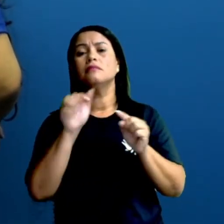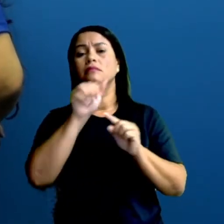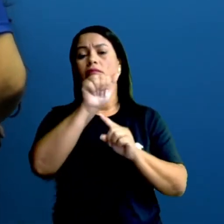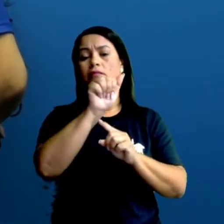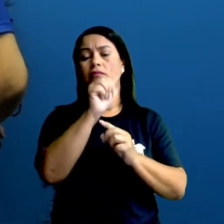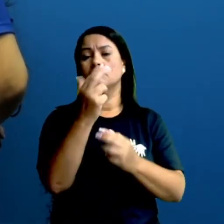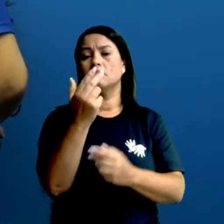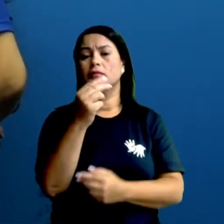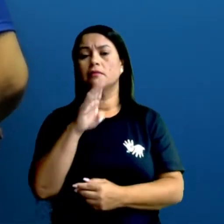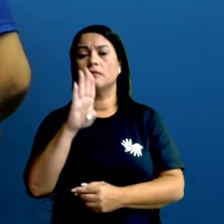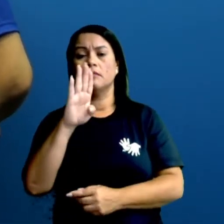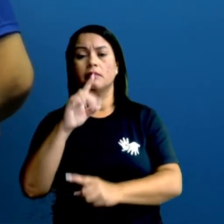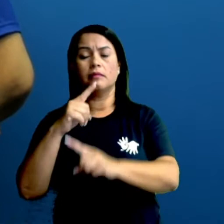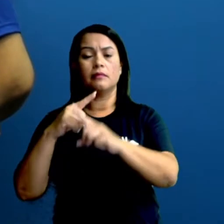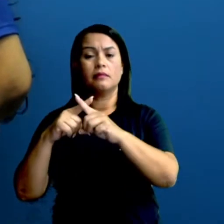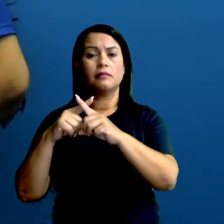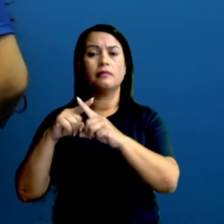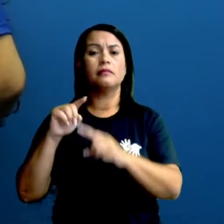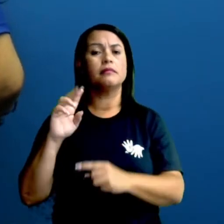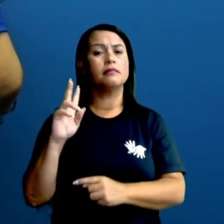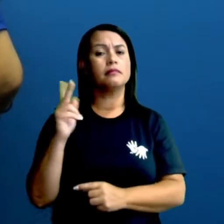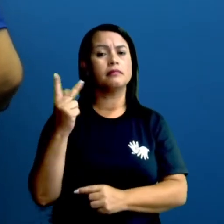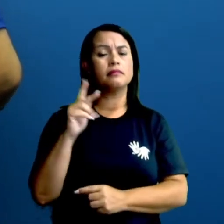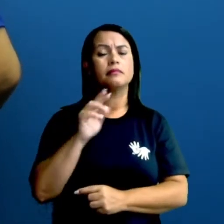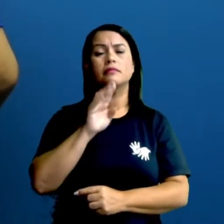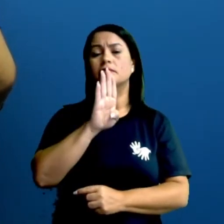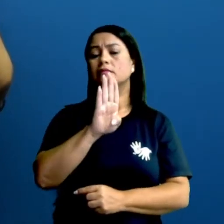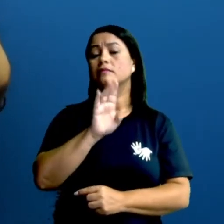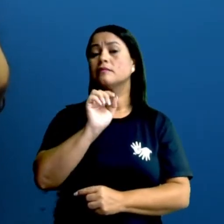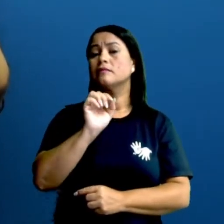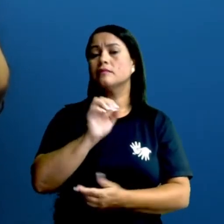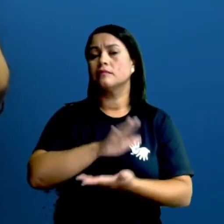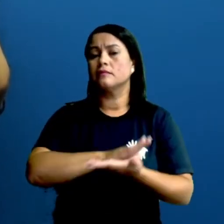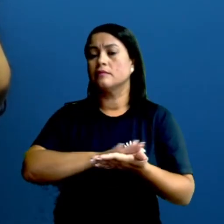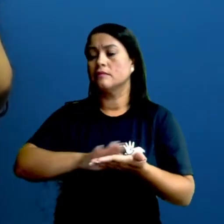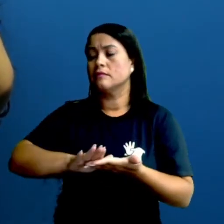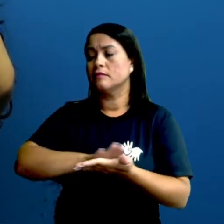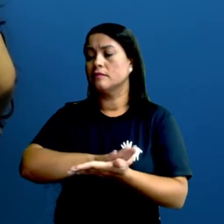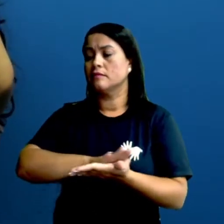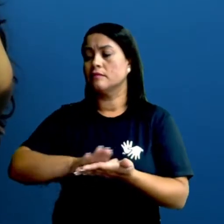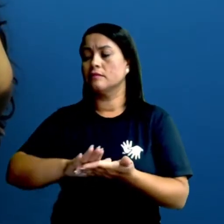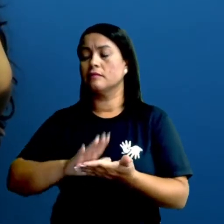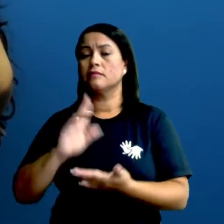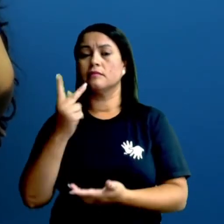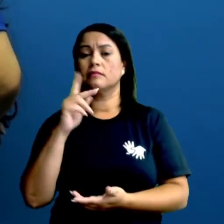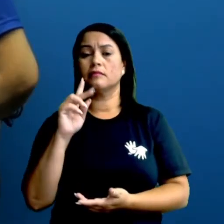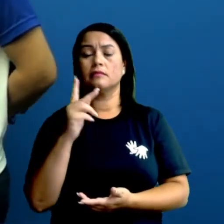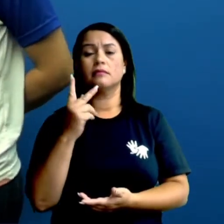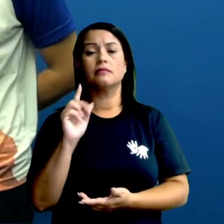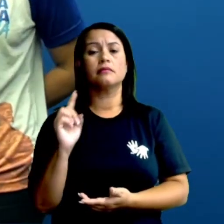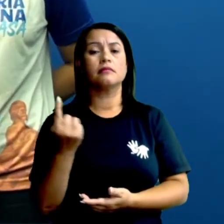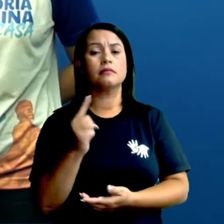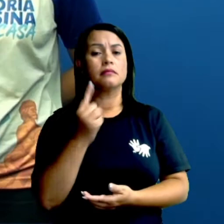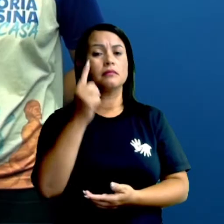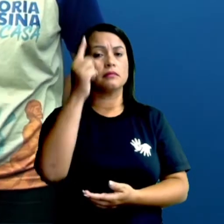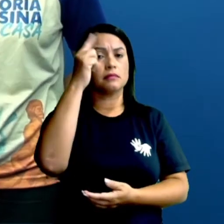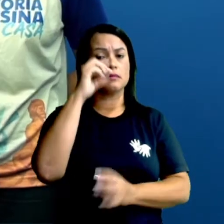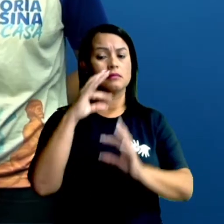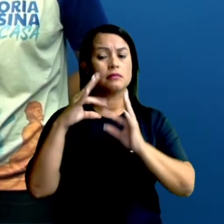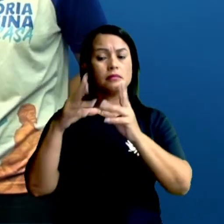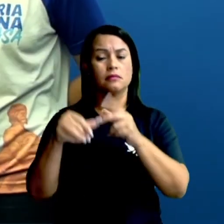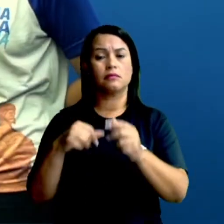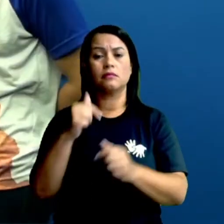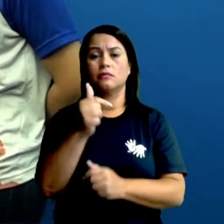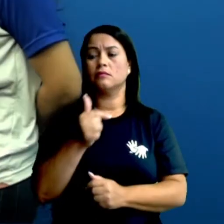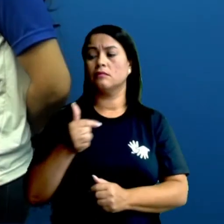B vezes H, tá? Quem é B? A minha base. E H, a minha altura, tudo isso sobre